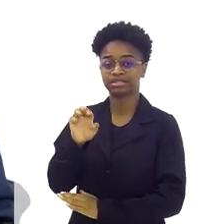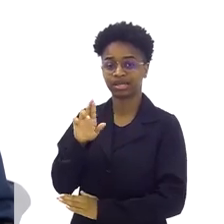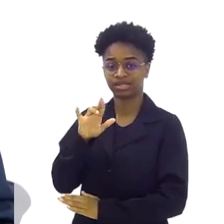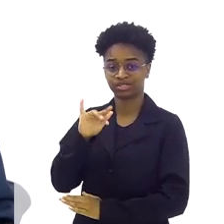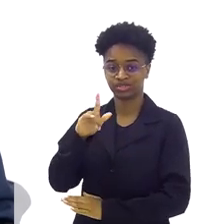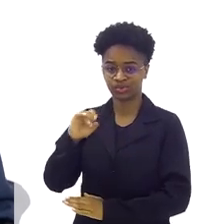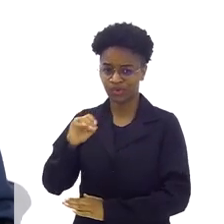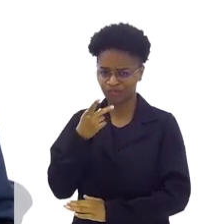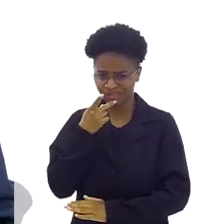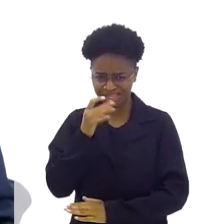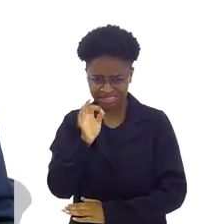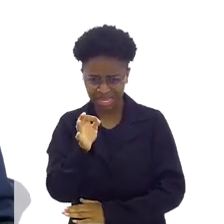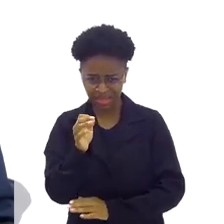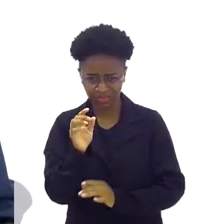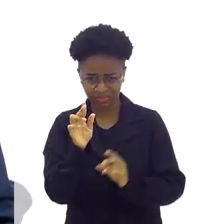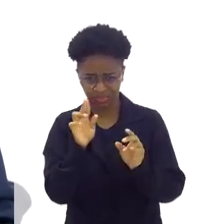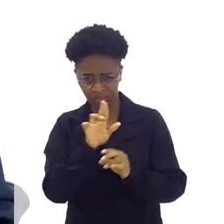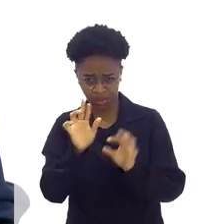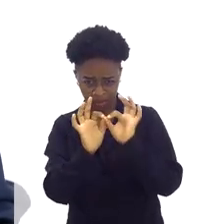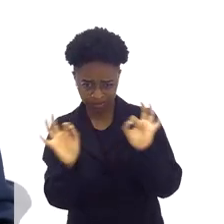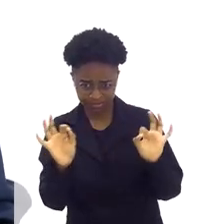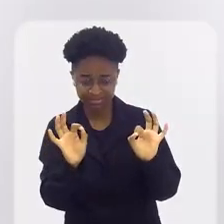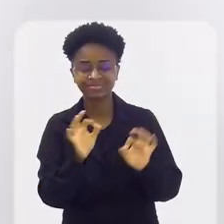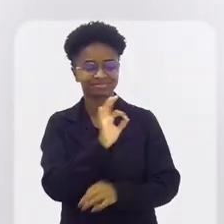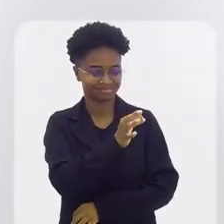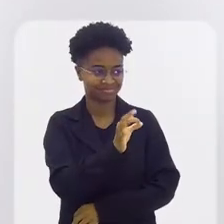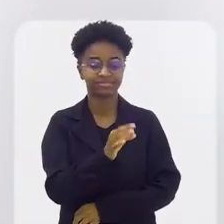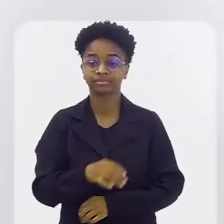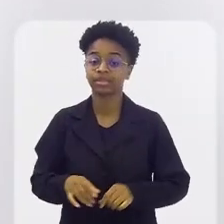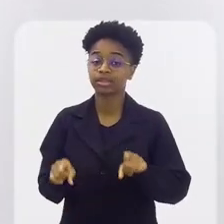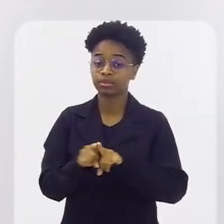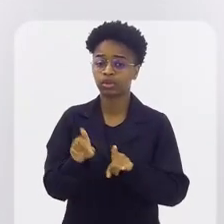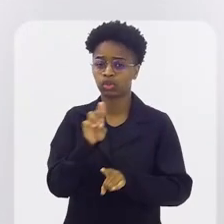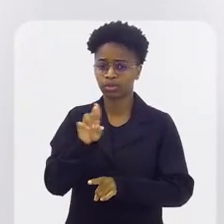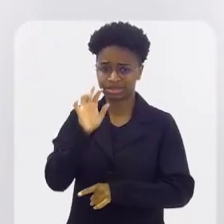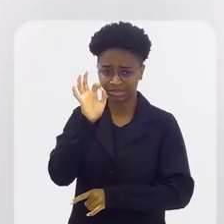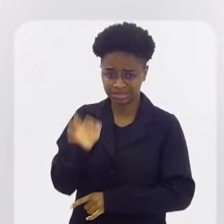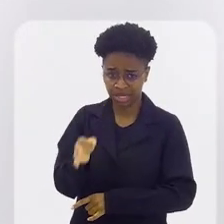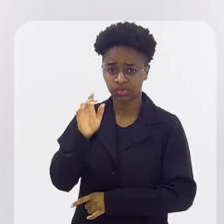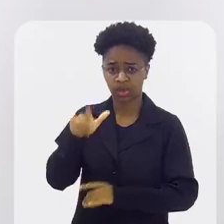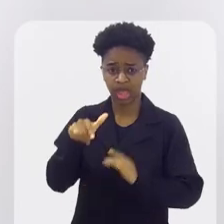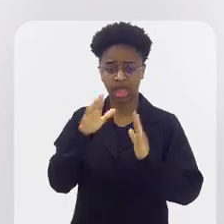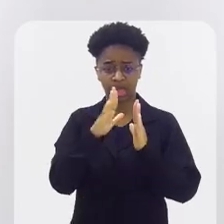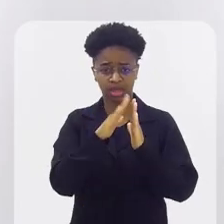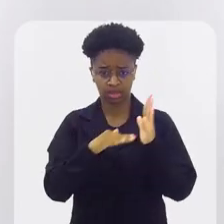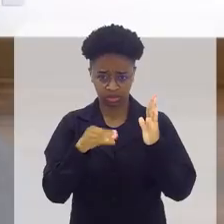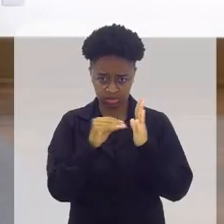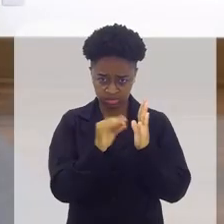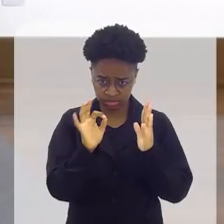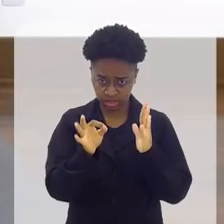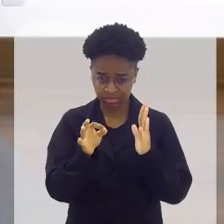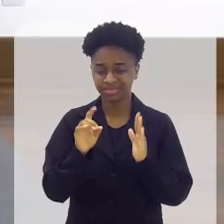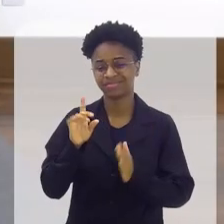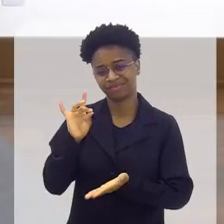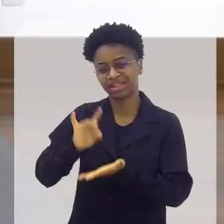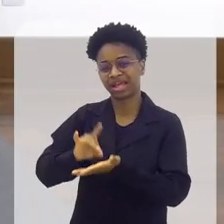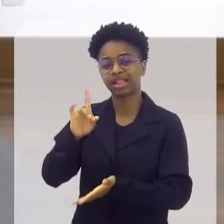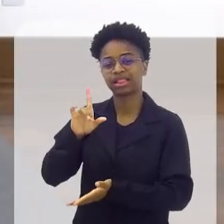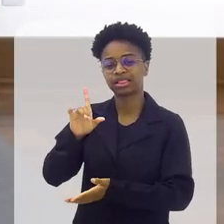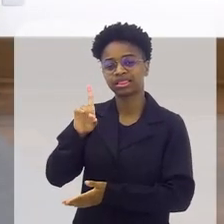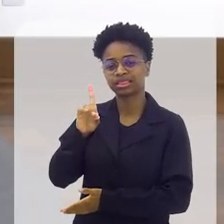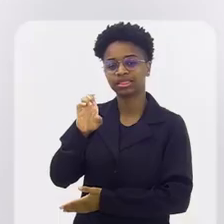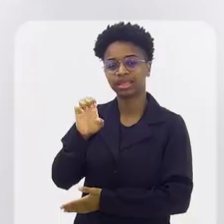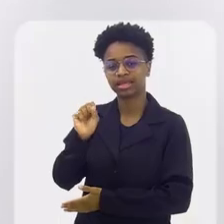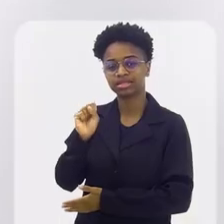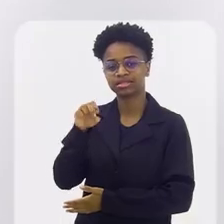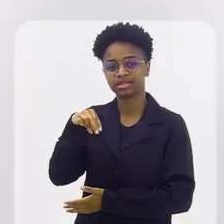Steletti. Falei Isso, certo, Sérgio? falou certinho. Ah, e também o nome correto é programador. Na verdade,